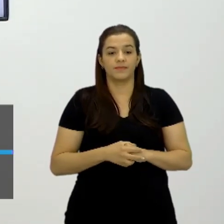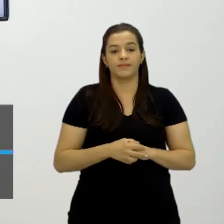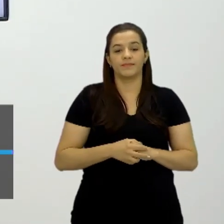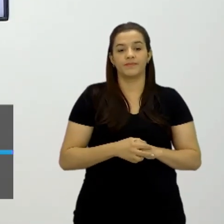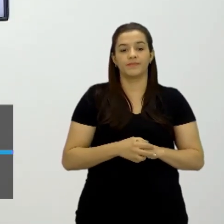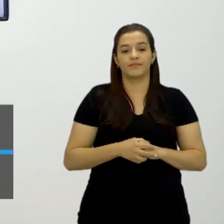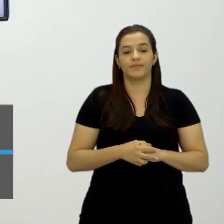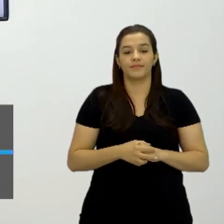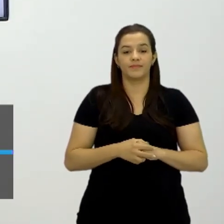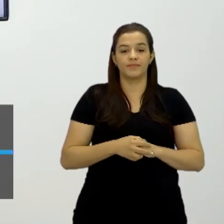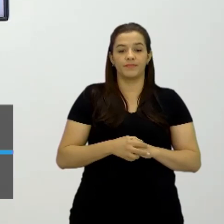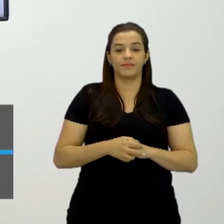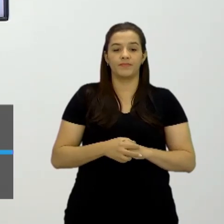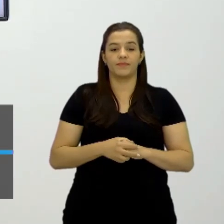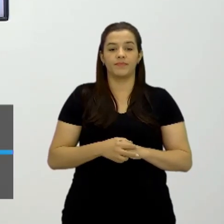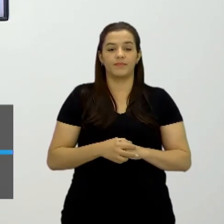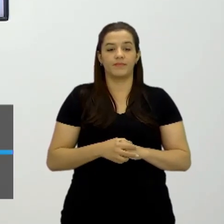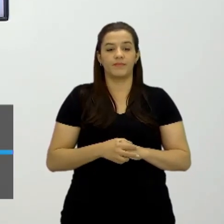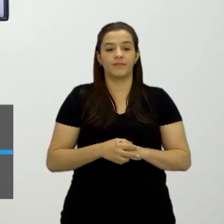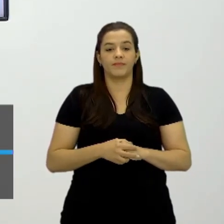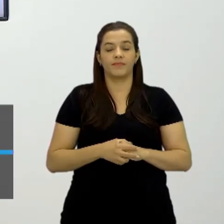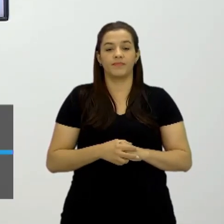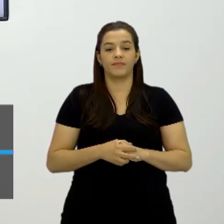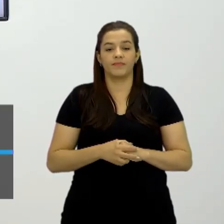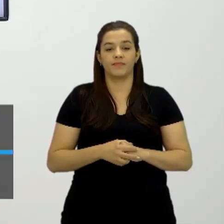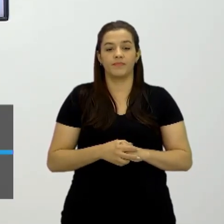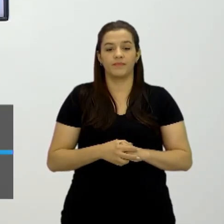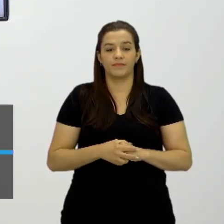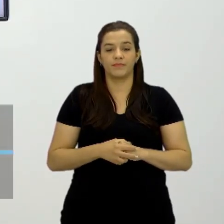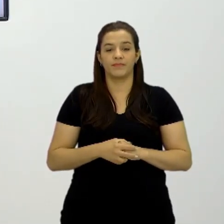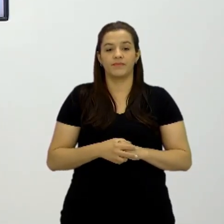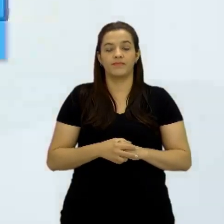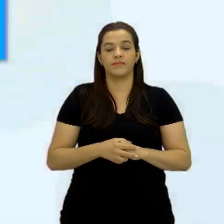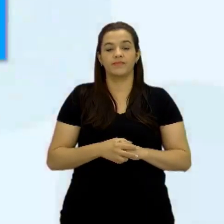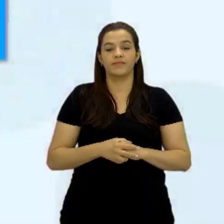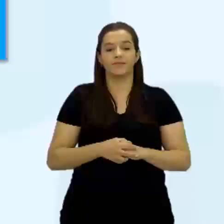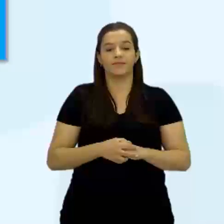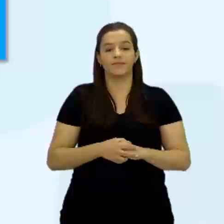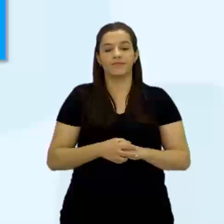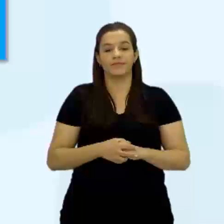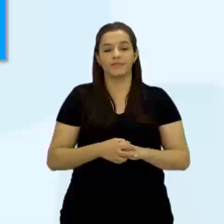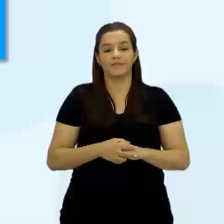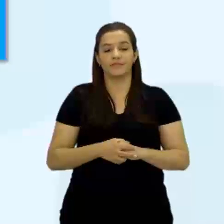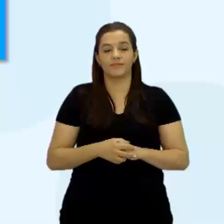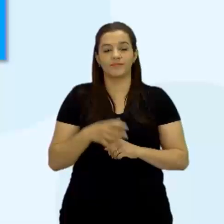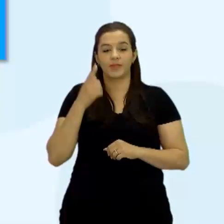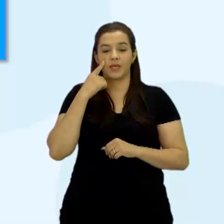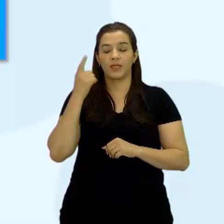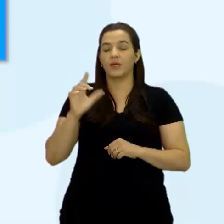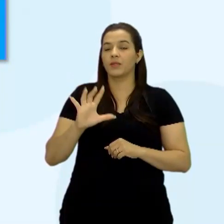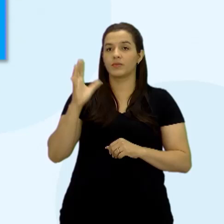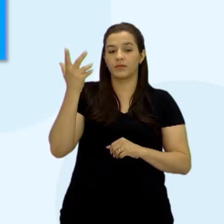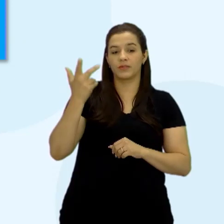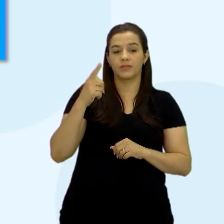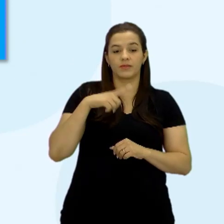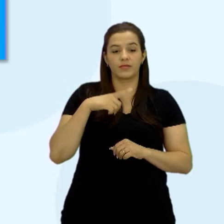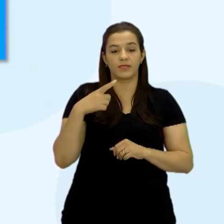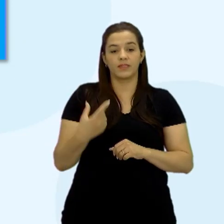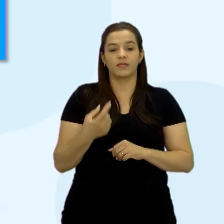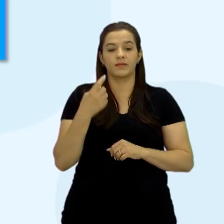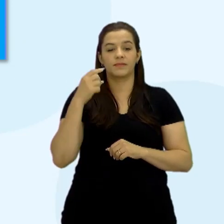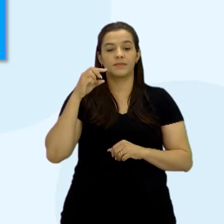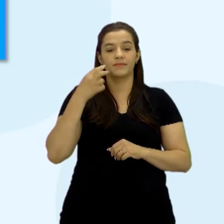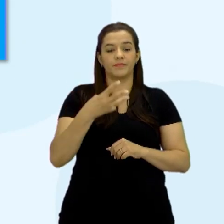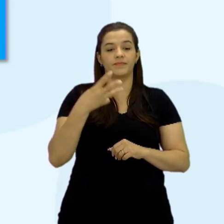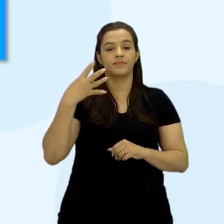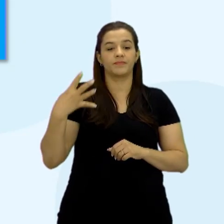ó. Opa, é 34, né? Porque tem que dividir os dois lados, tá? O que que acontece aqui, Felps, ó? 34.